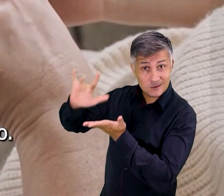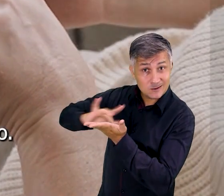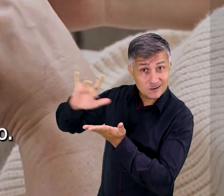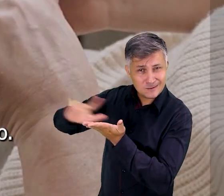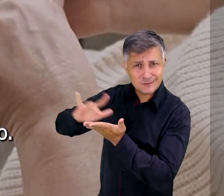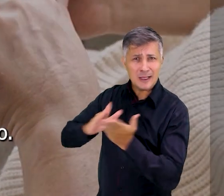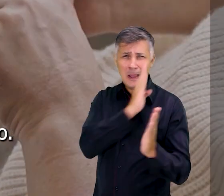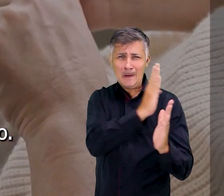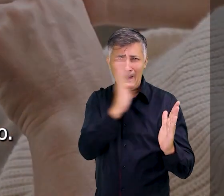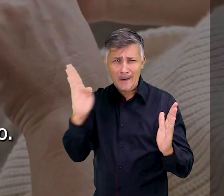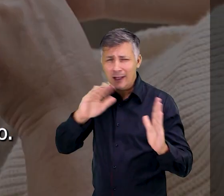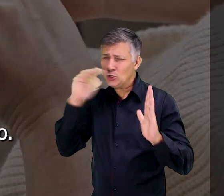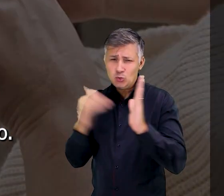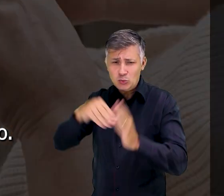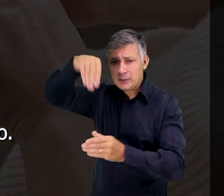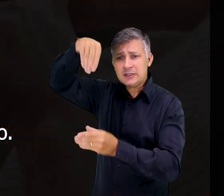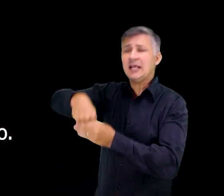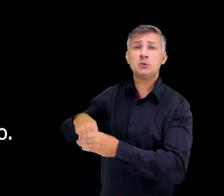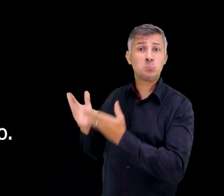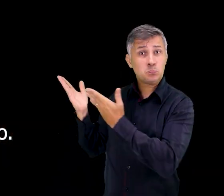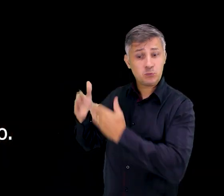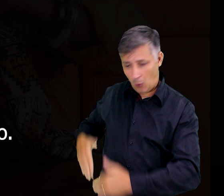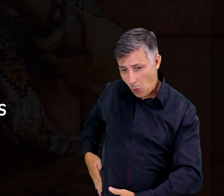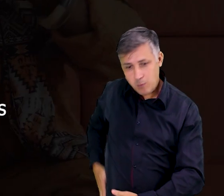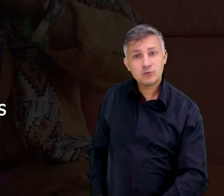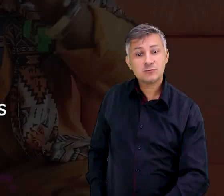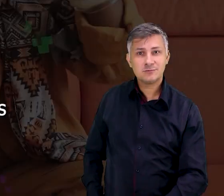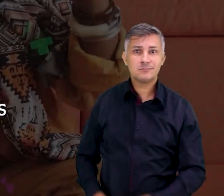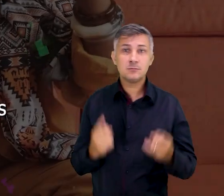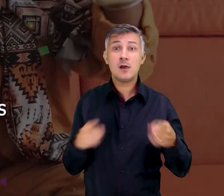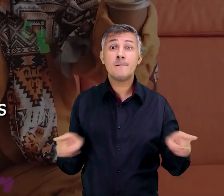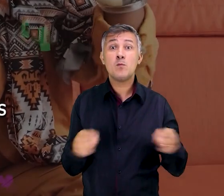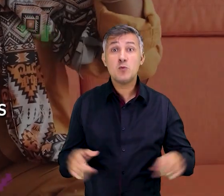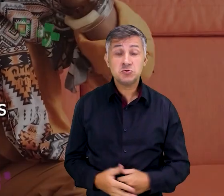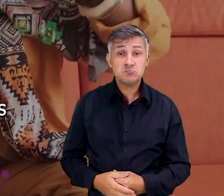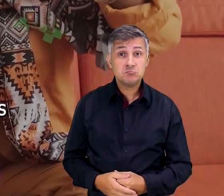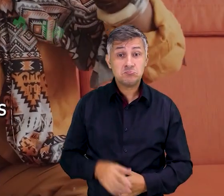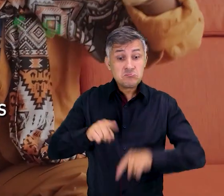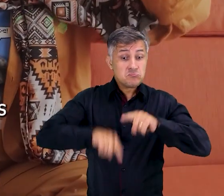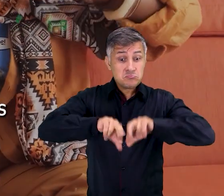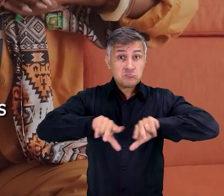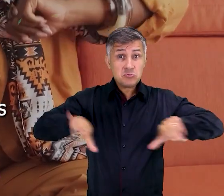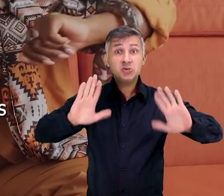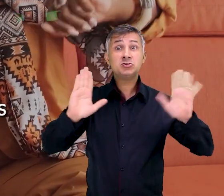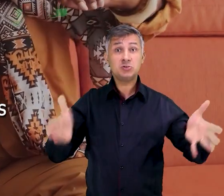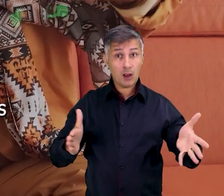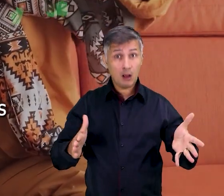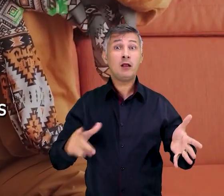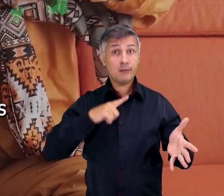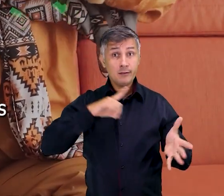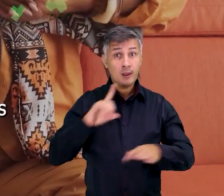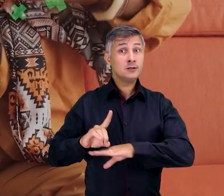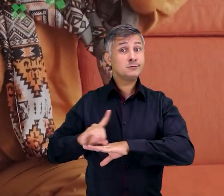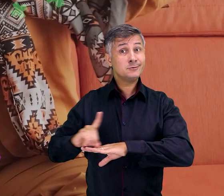uma biblioteca inteira cabe no seu bolso. Na música, boa parte dos instrumentos já são